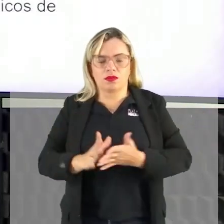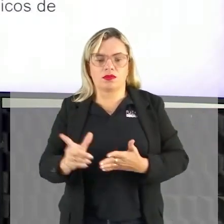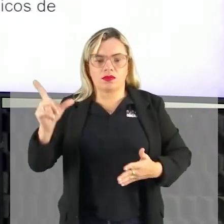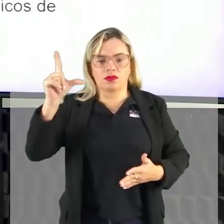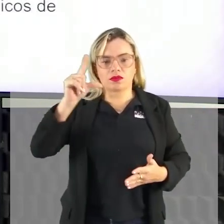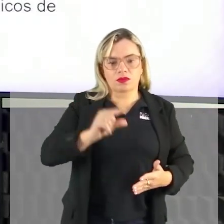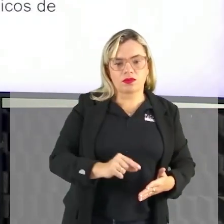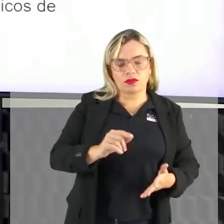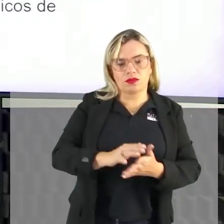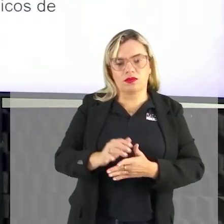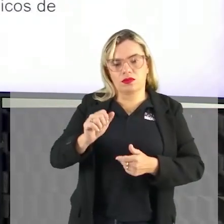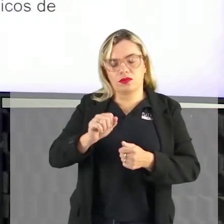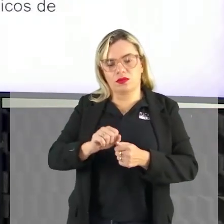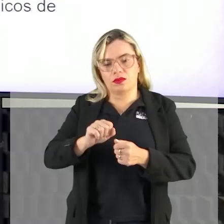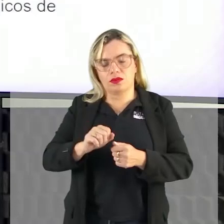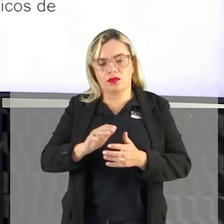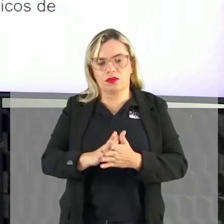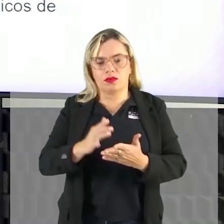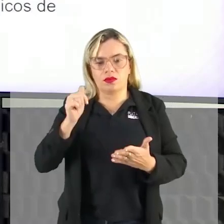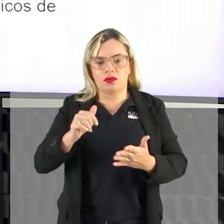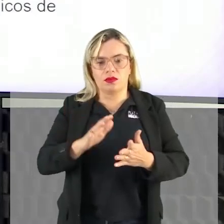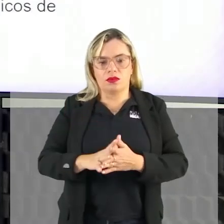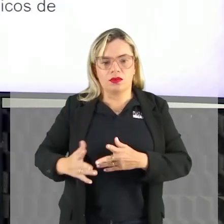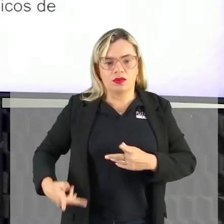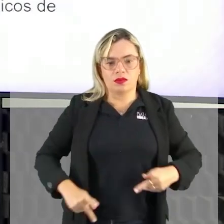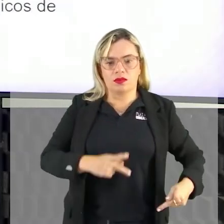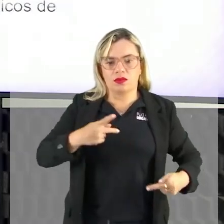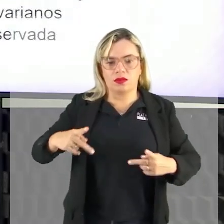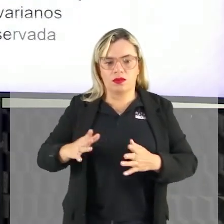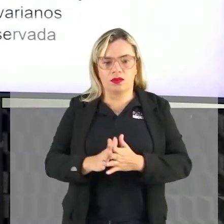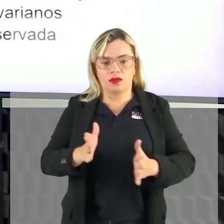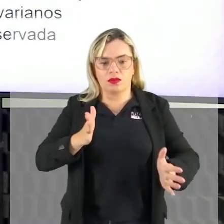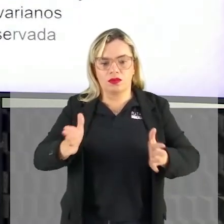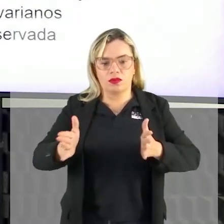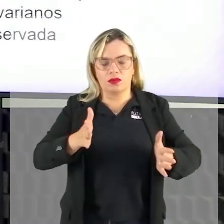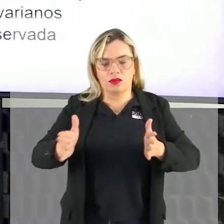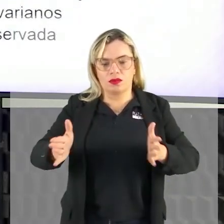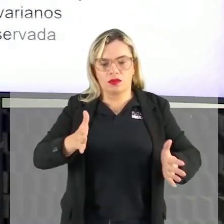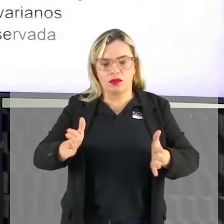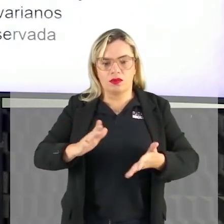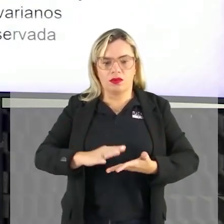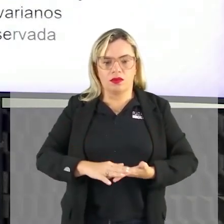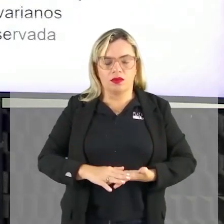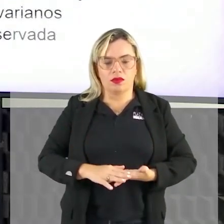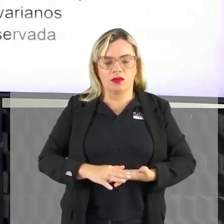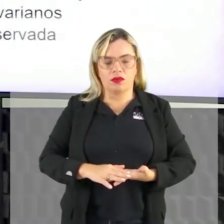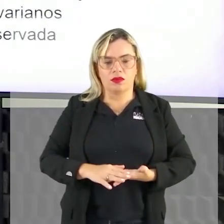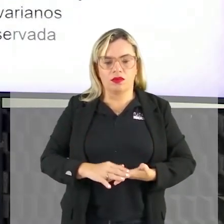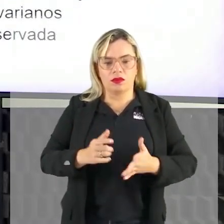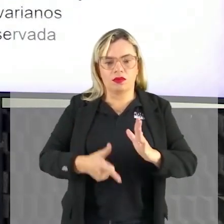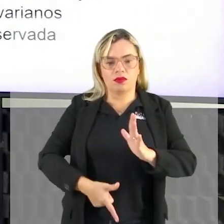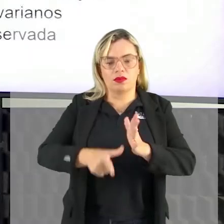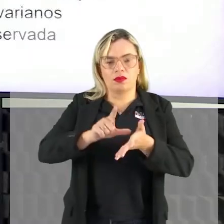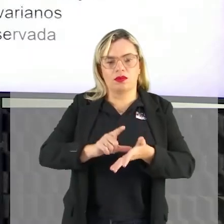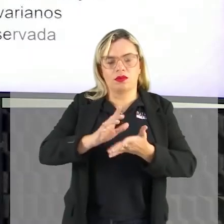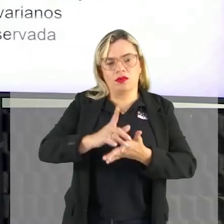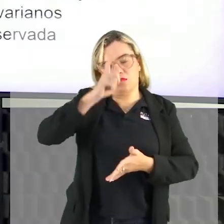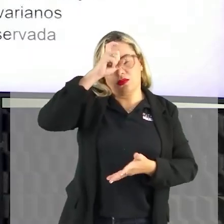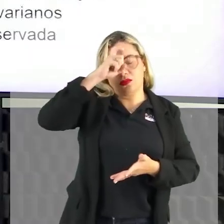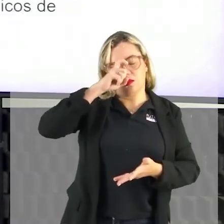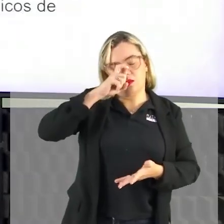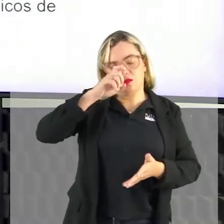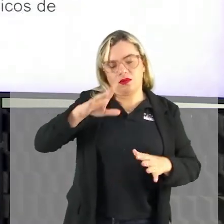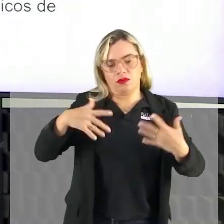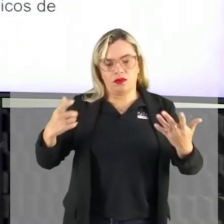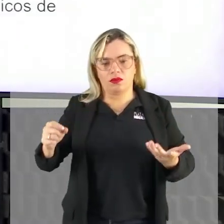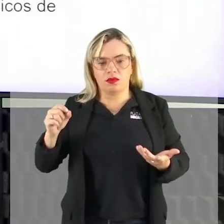redução da produção desse hormônio nessa fase qual? Essa fase aqui pré-menstrual, né?